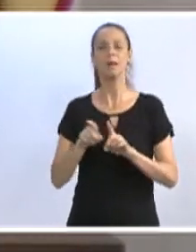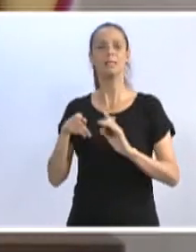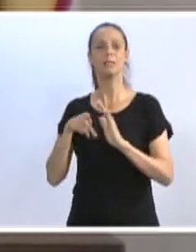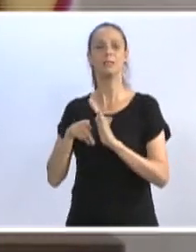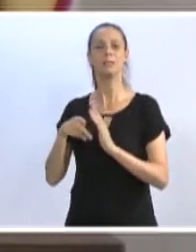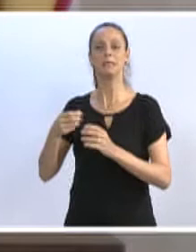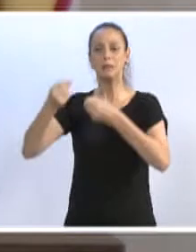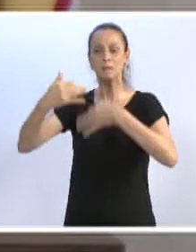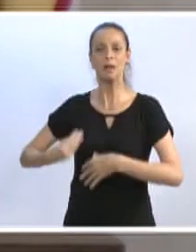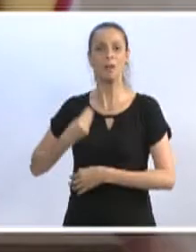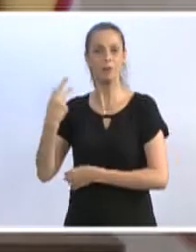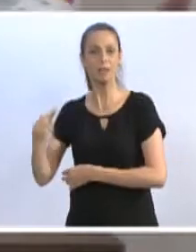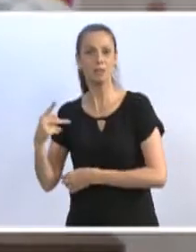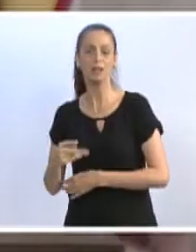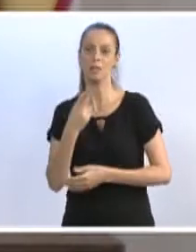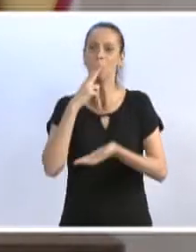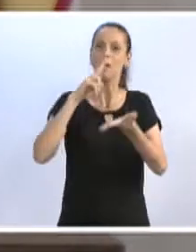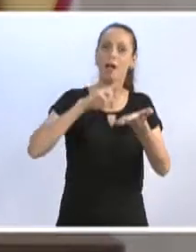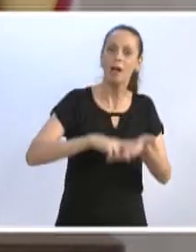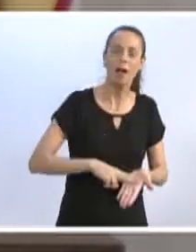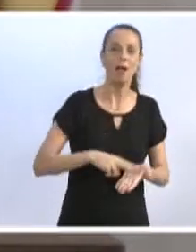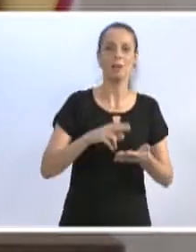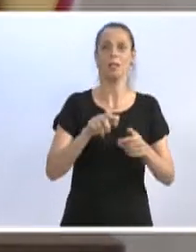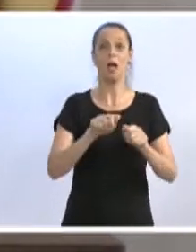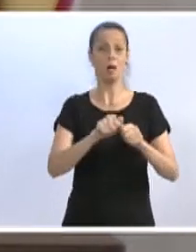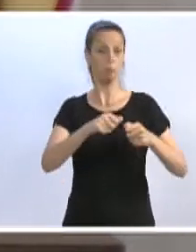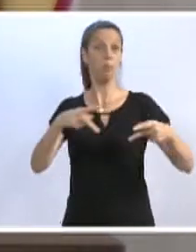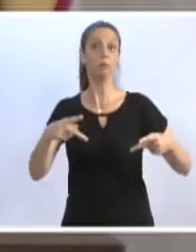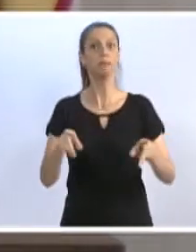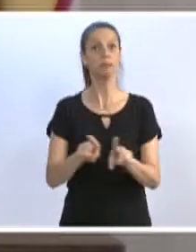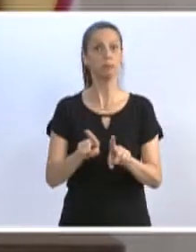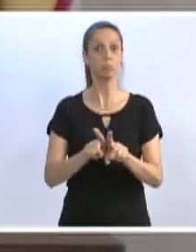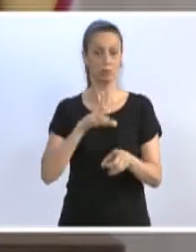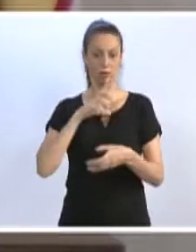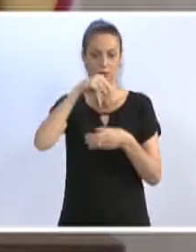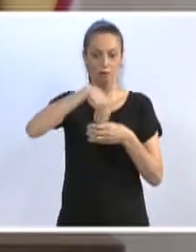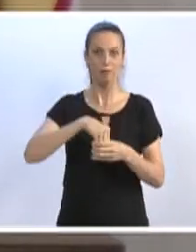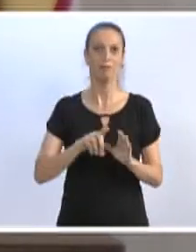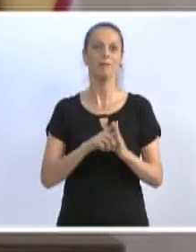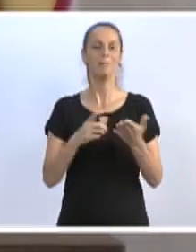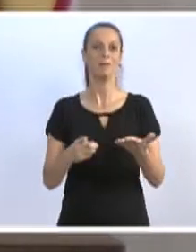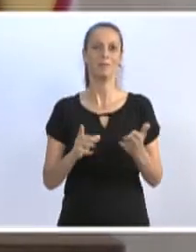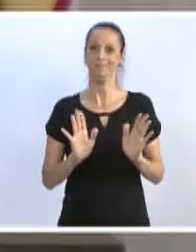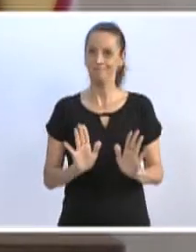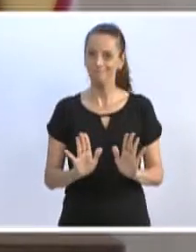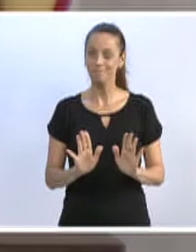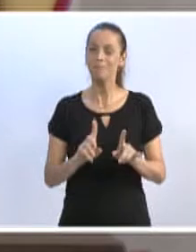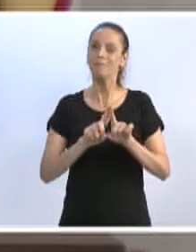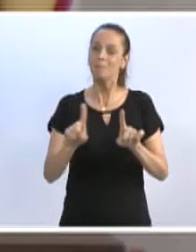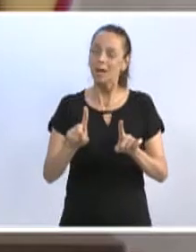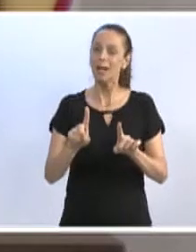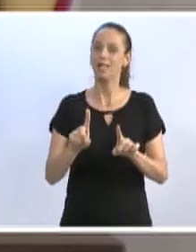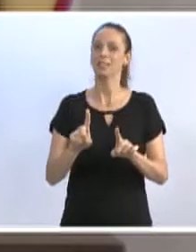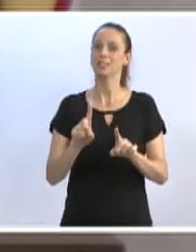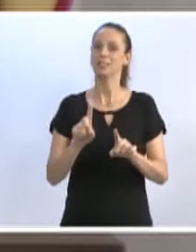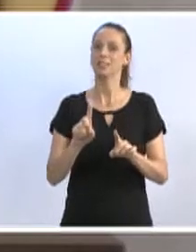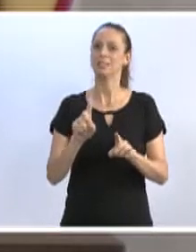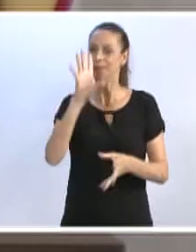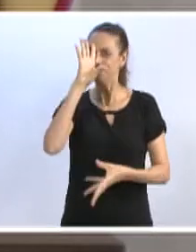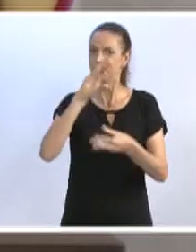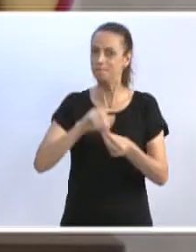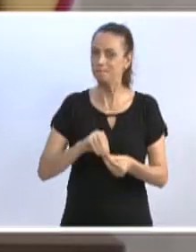cartas, profecias, e enfim, um apocalipse até. Mas em tudo isso, a palavra de Deus